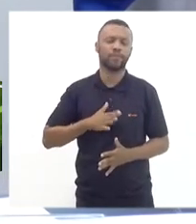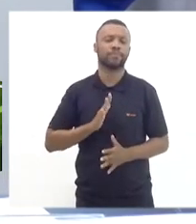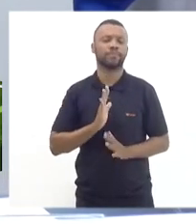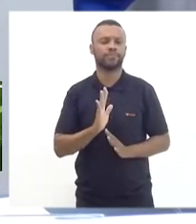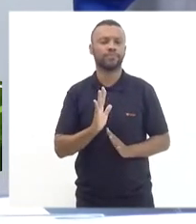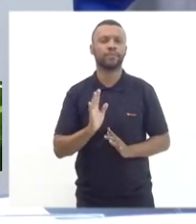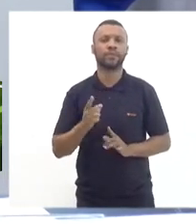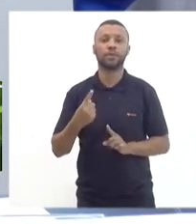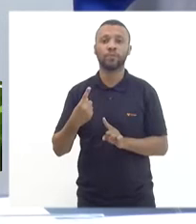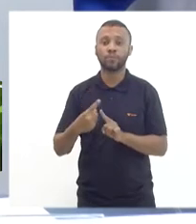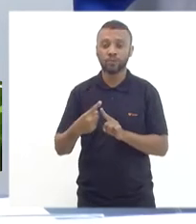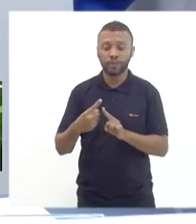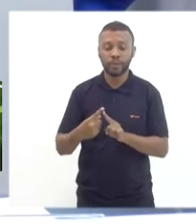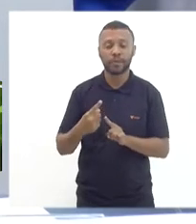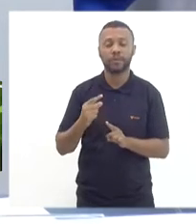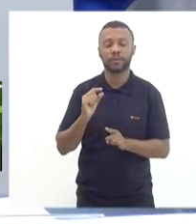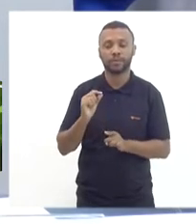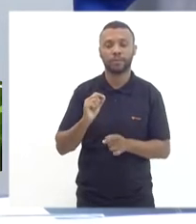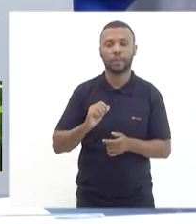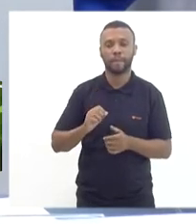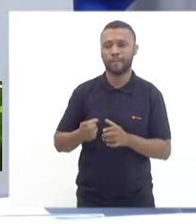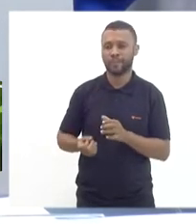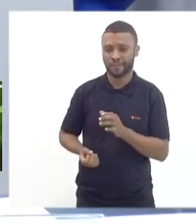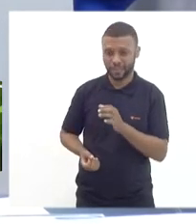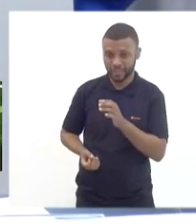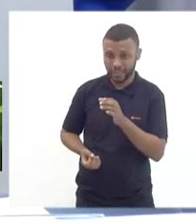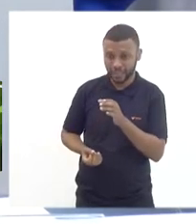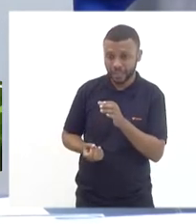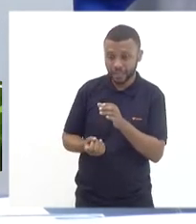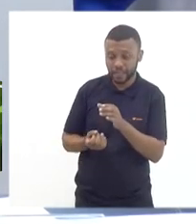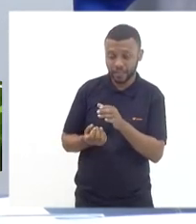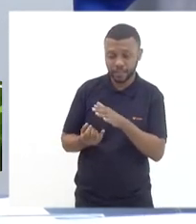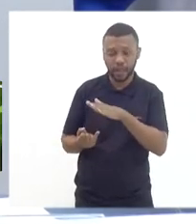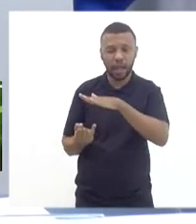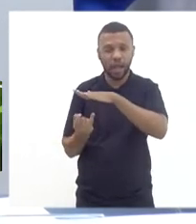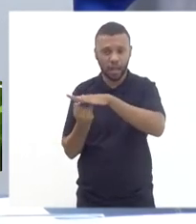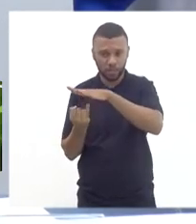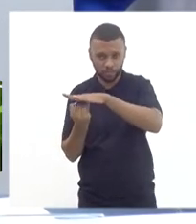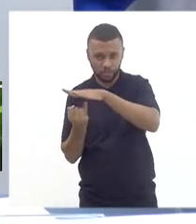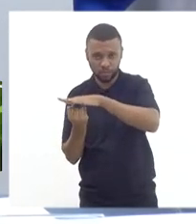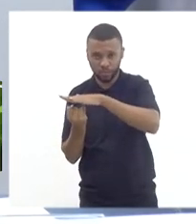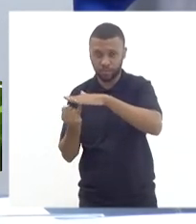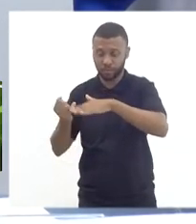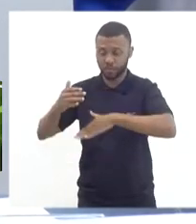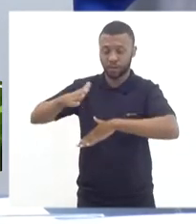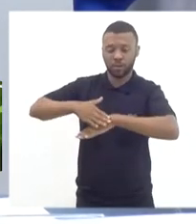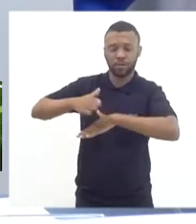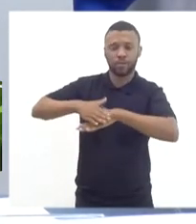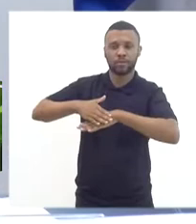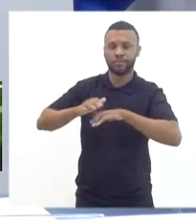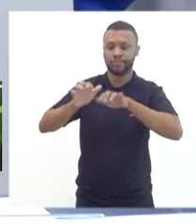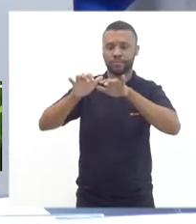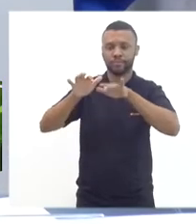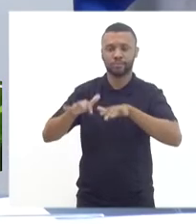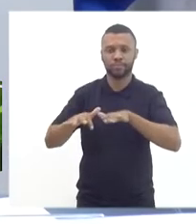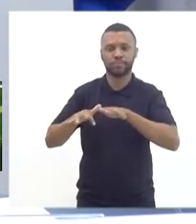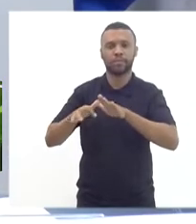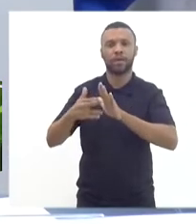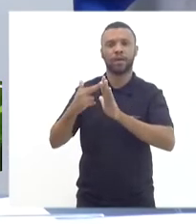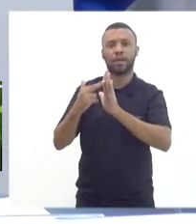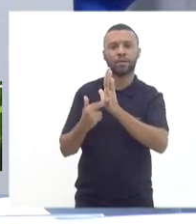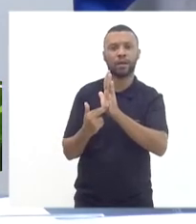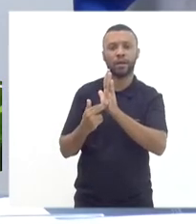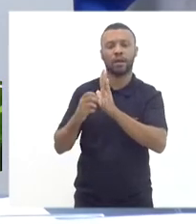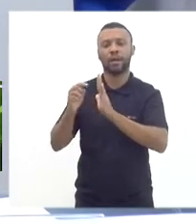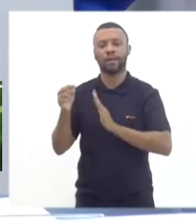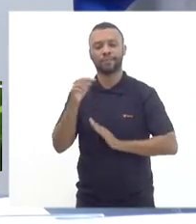porque a instituição que tem que fazer esse relatório é a CGE,